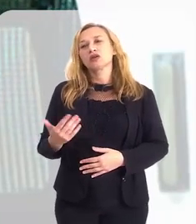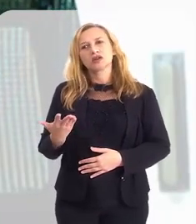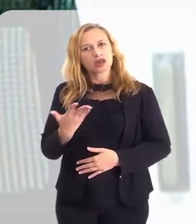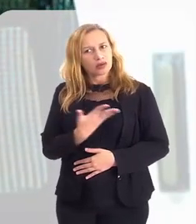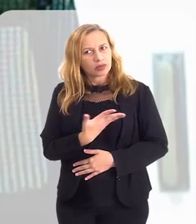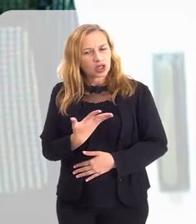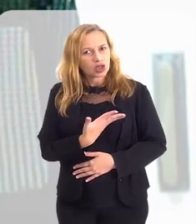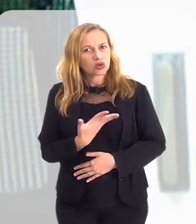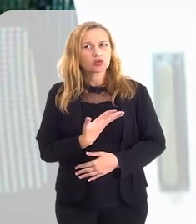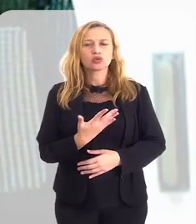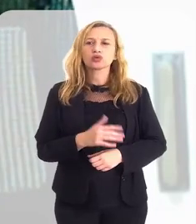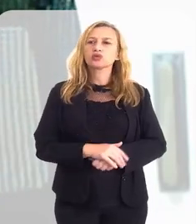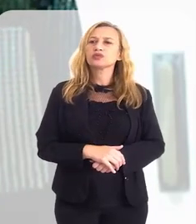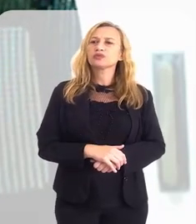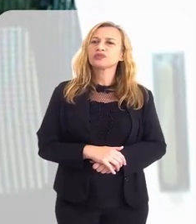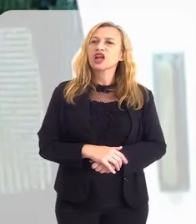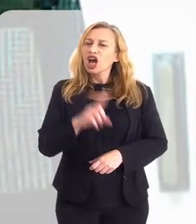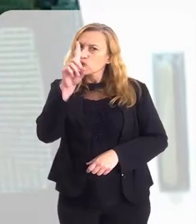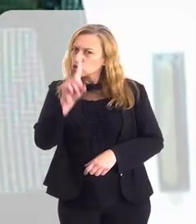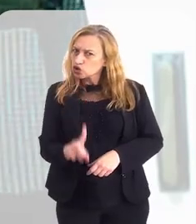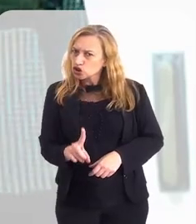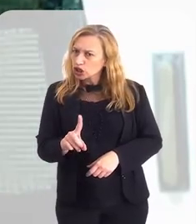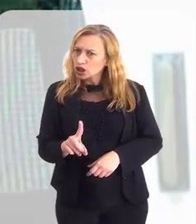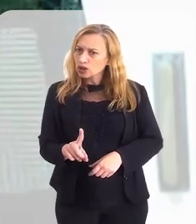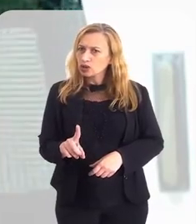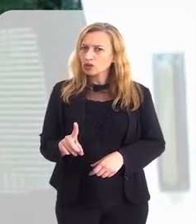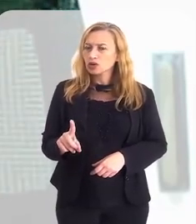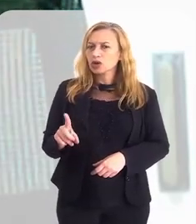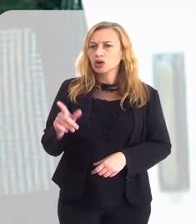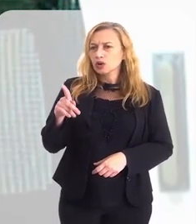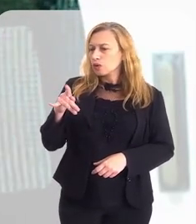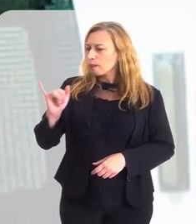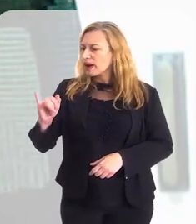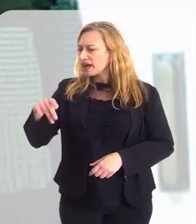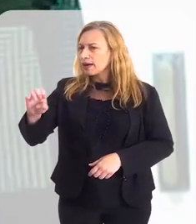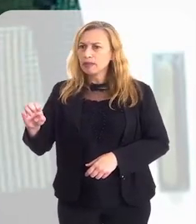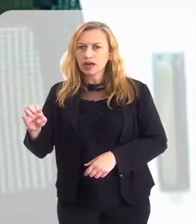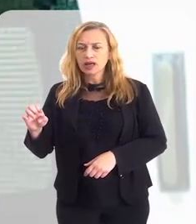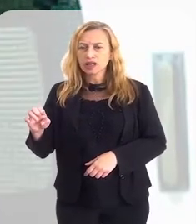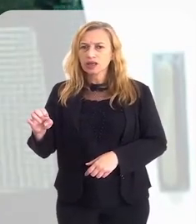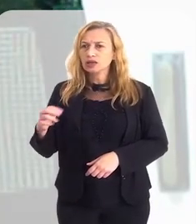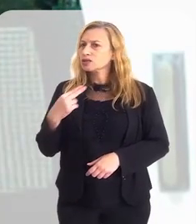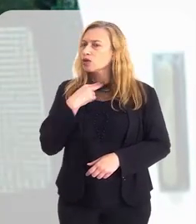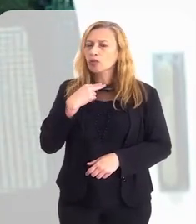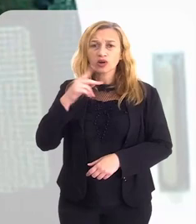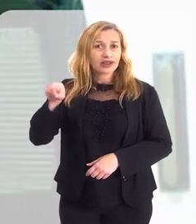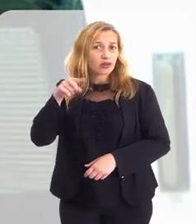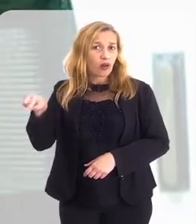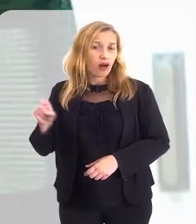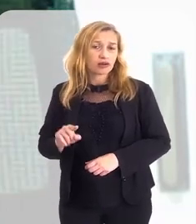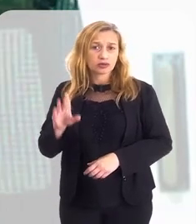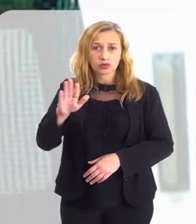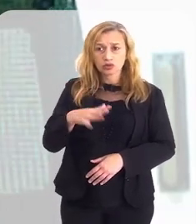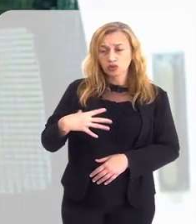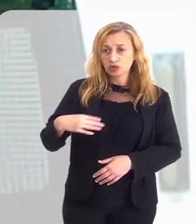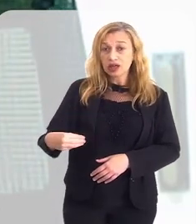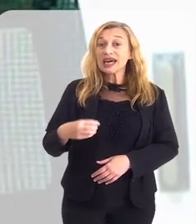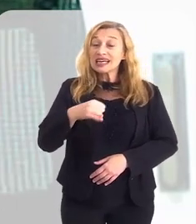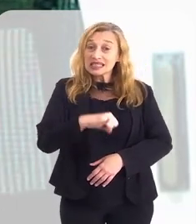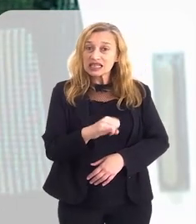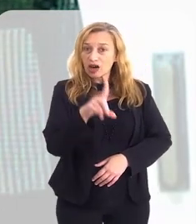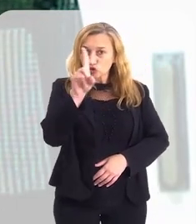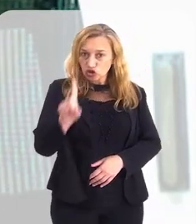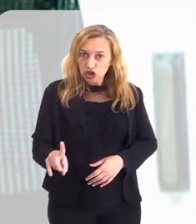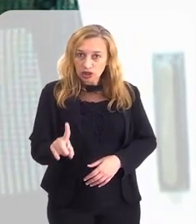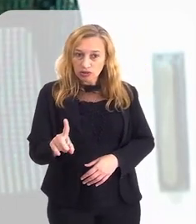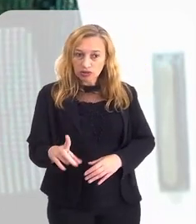companheiros e companheiras, né, atuantes no direito, esse é um direito que os pais não têm. Os pais não têm o direito de arbitrar sobre o direito do filho. Então, se é um direito